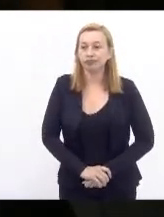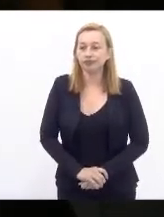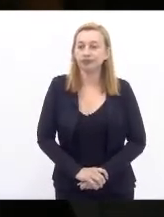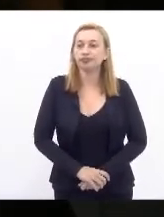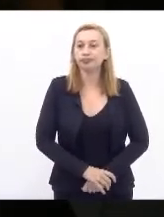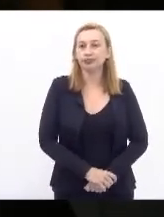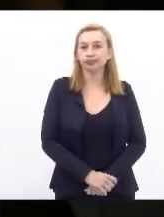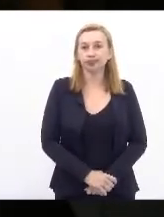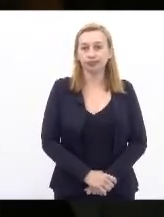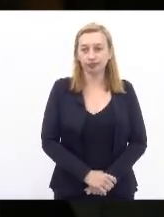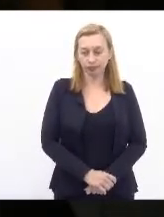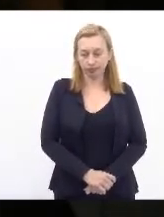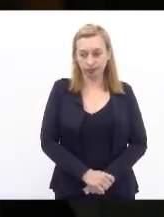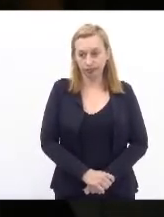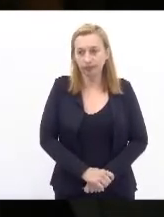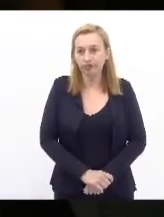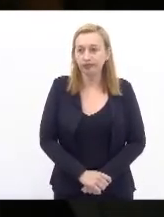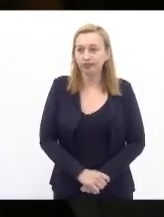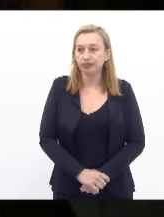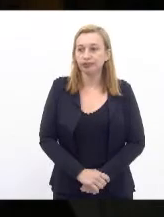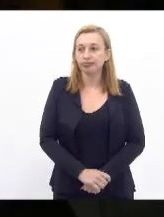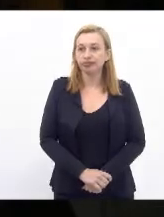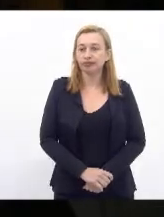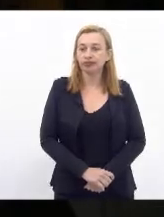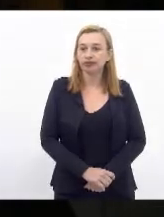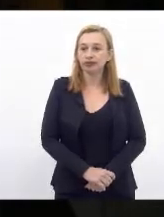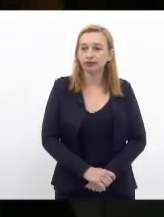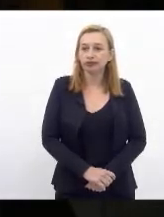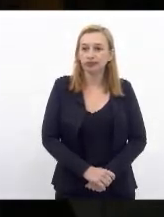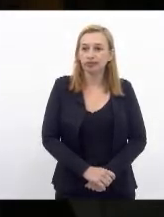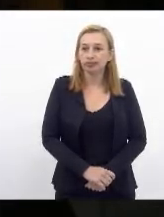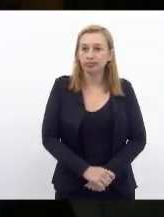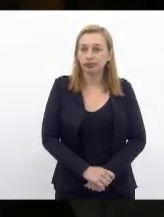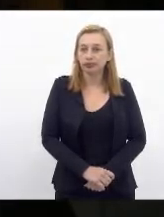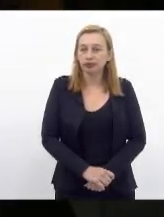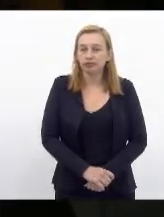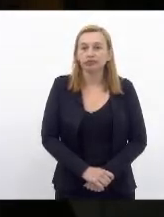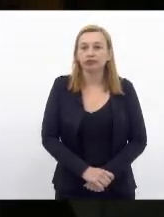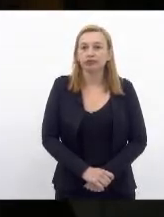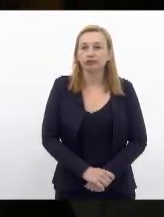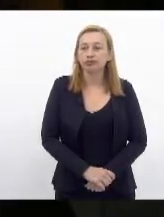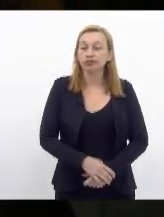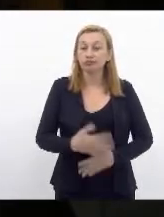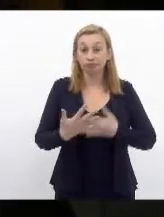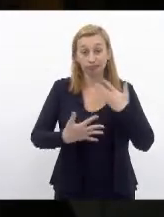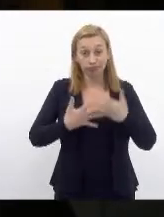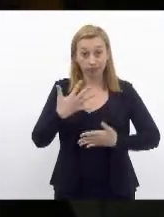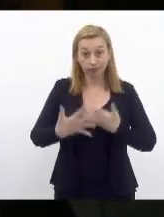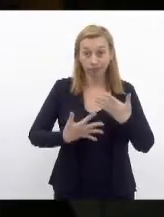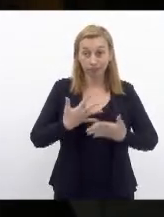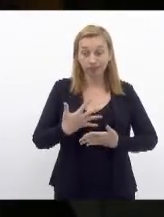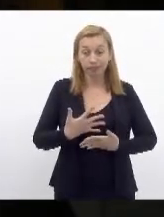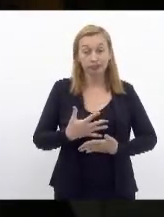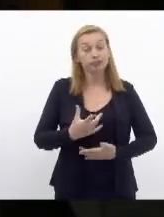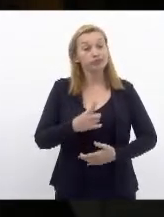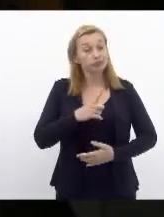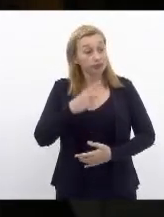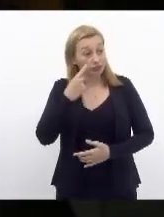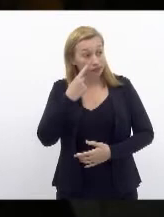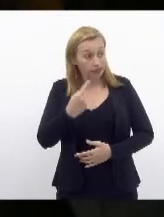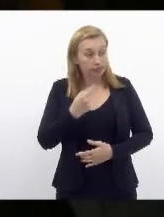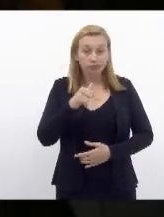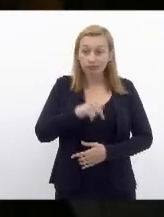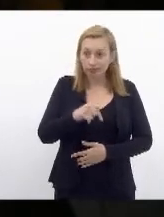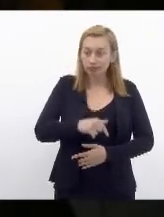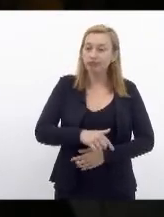da palavra. Então, queria deixar aqui minha satisfação de ter verificado